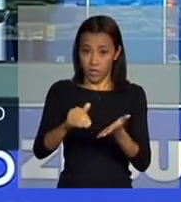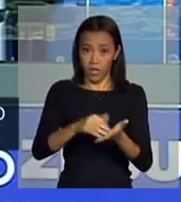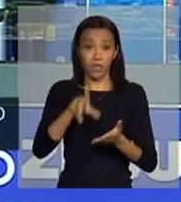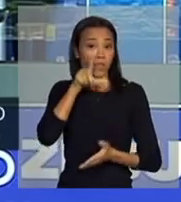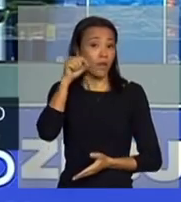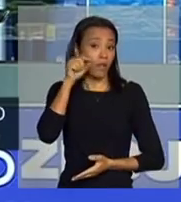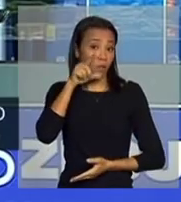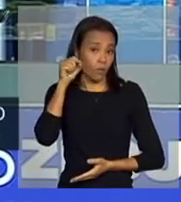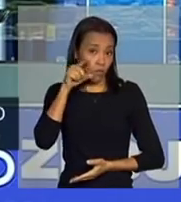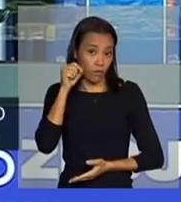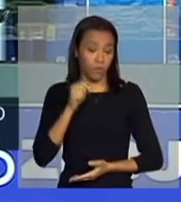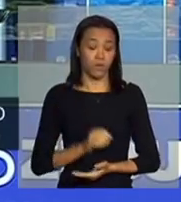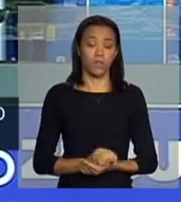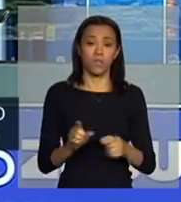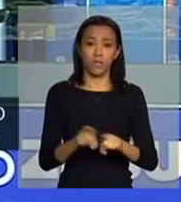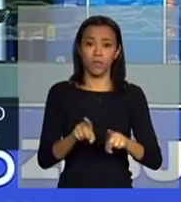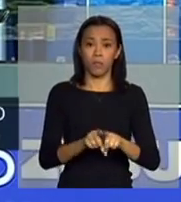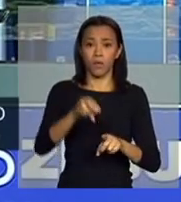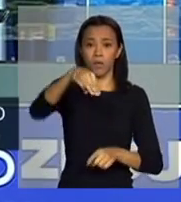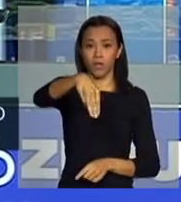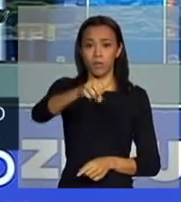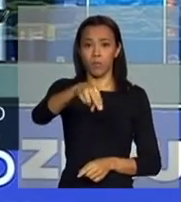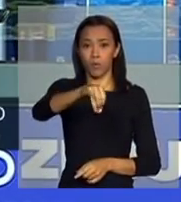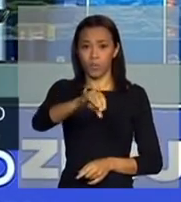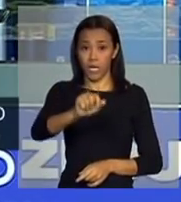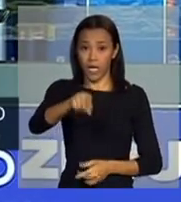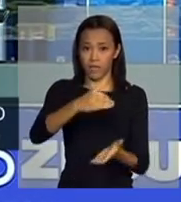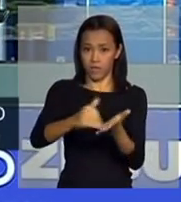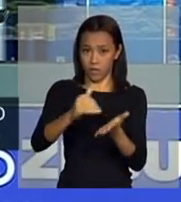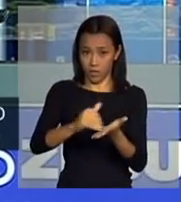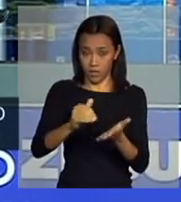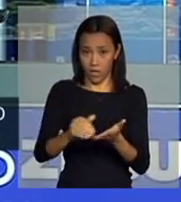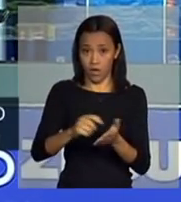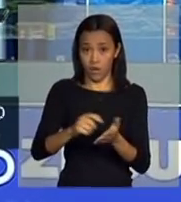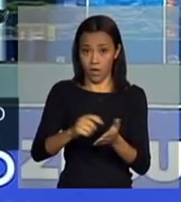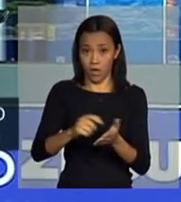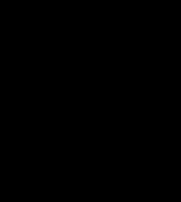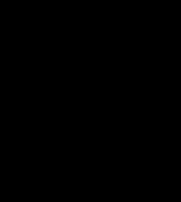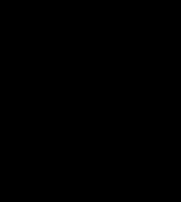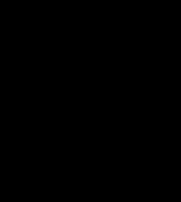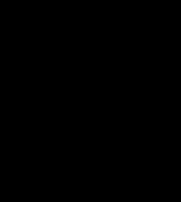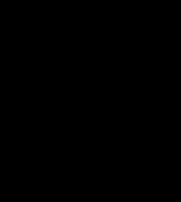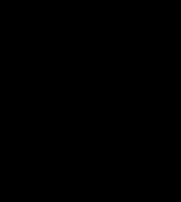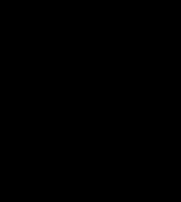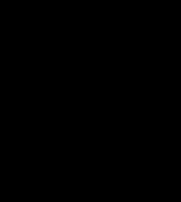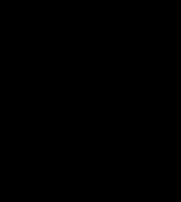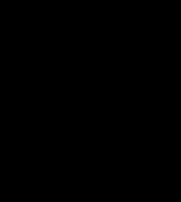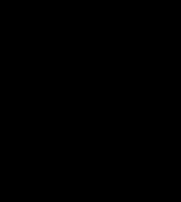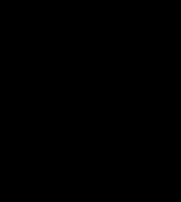Alagoas, Mônica Bergamassi, secretária de Estado de Agricultura de São Paulo,